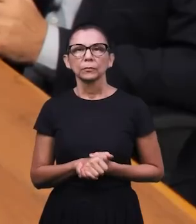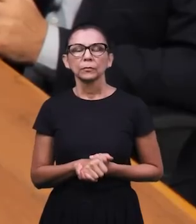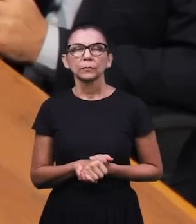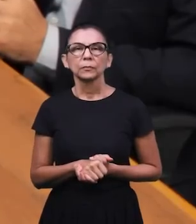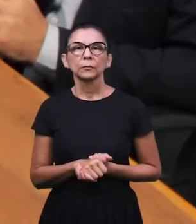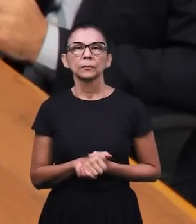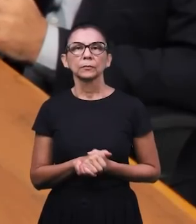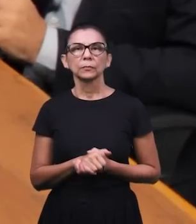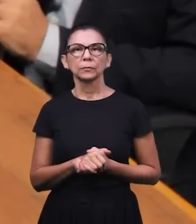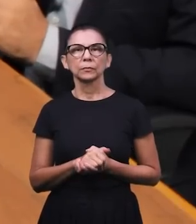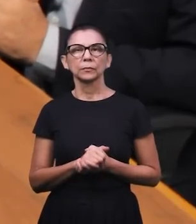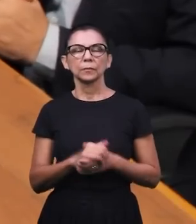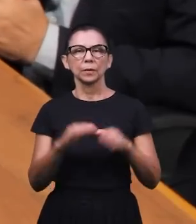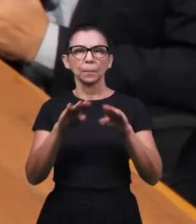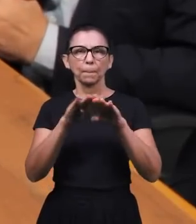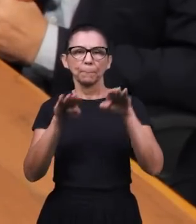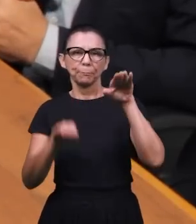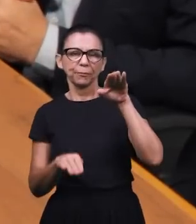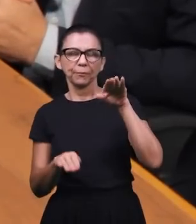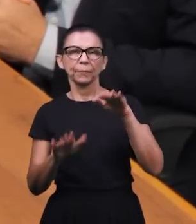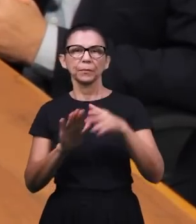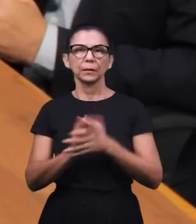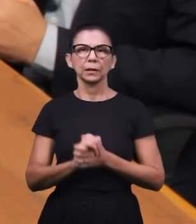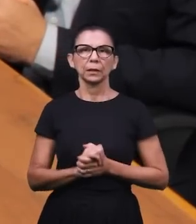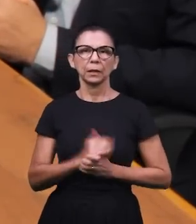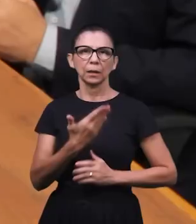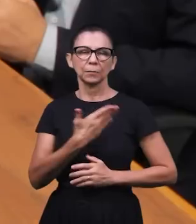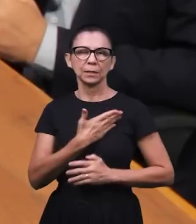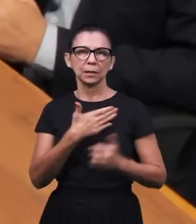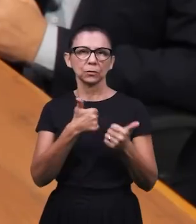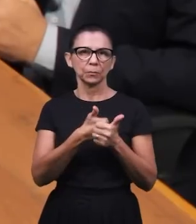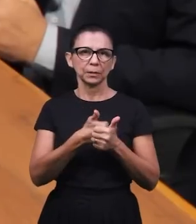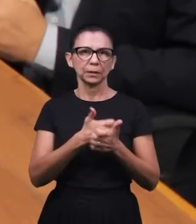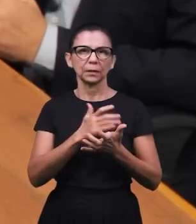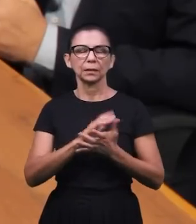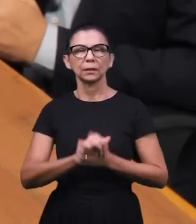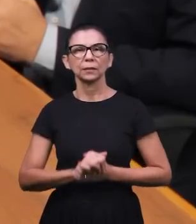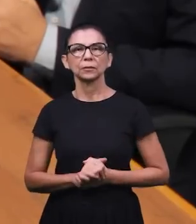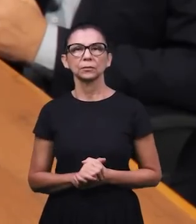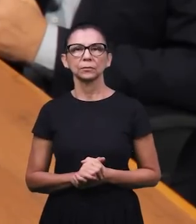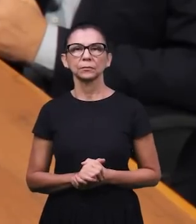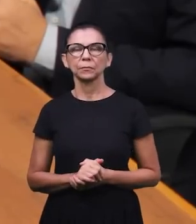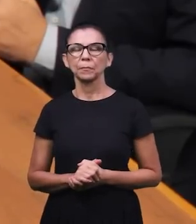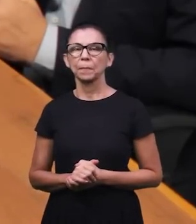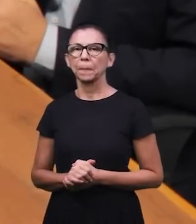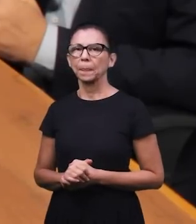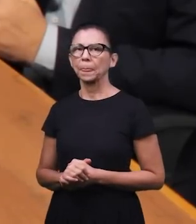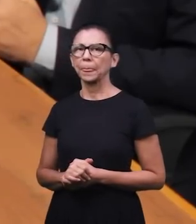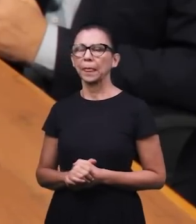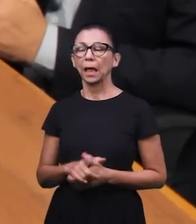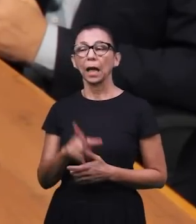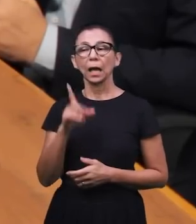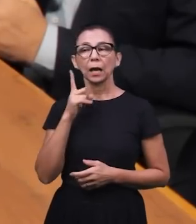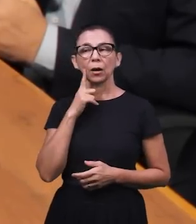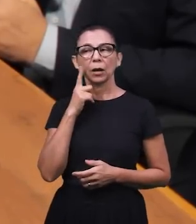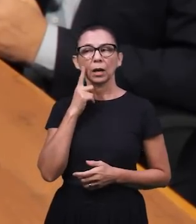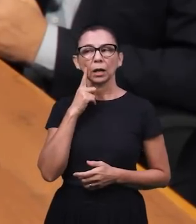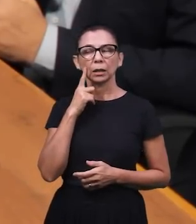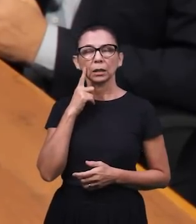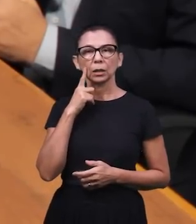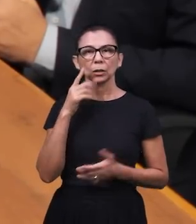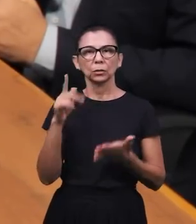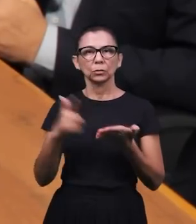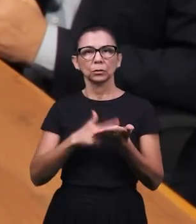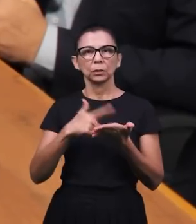desigual e sobre amizades e companhias. Sim, mas antes eu queria dar uma palavrinha sobre corrigir. A Bíblia diz aqui